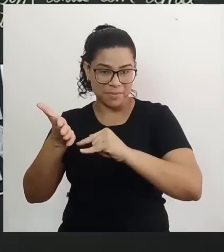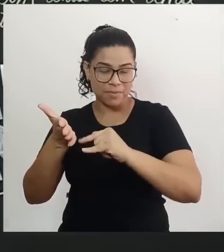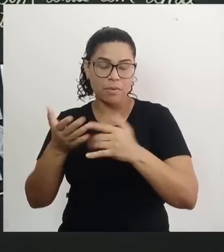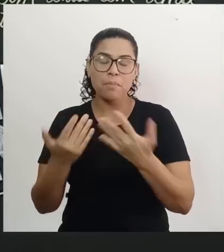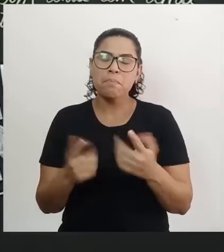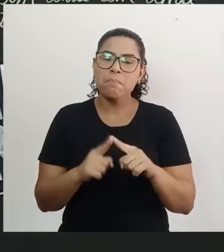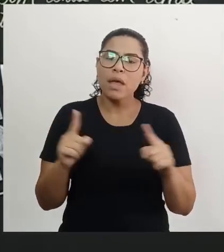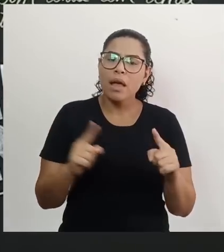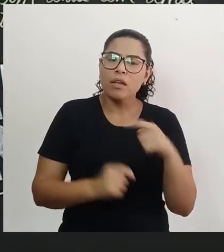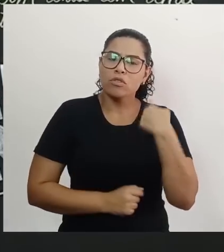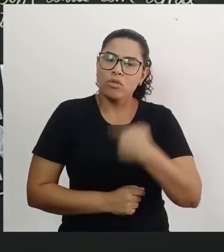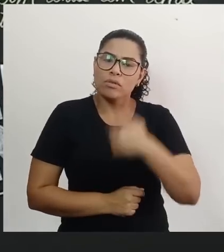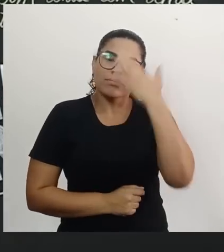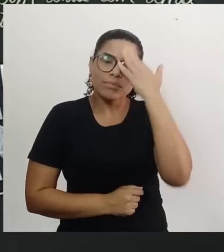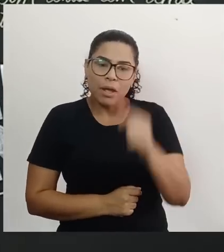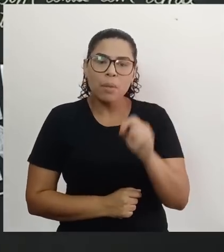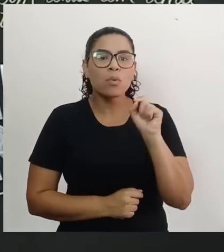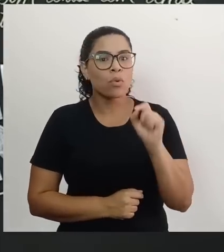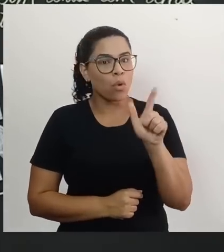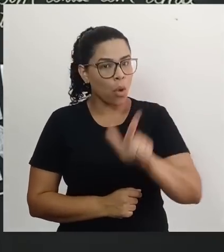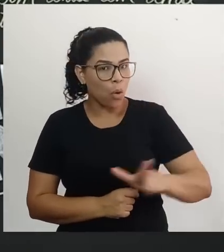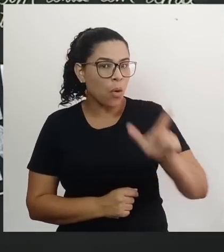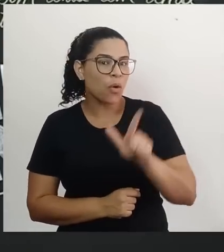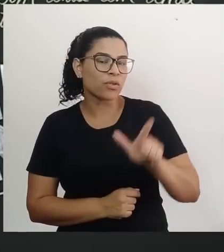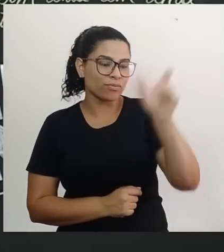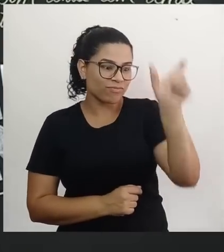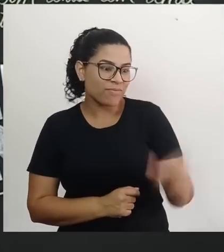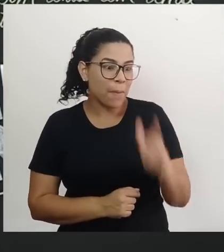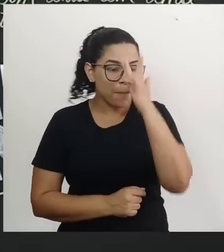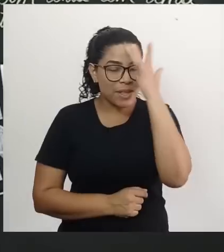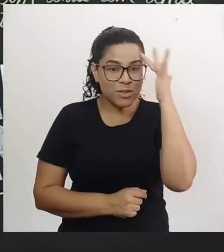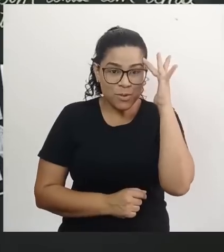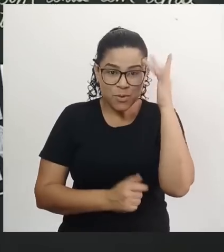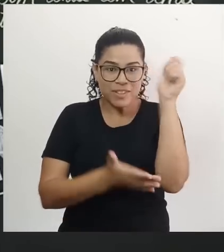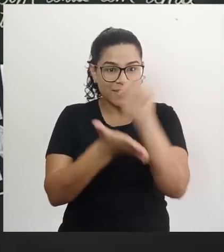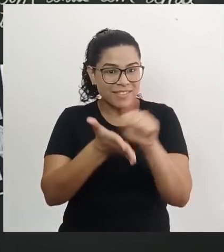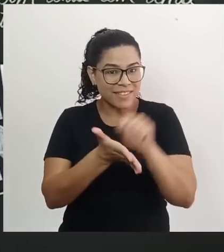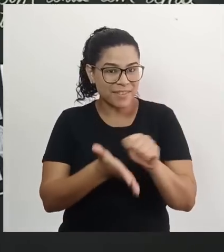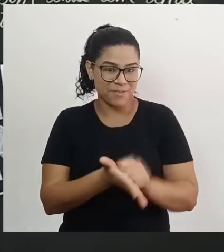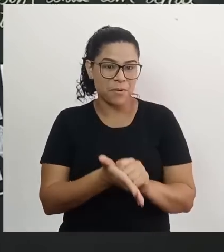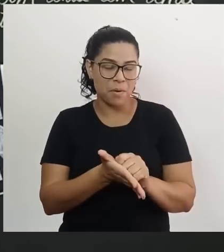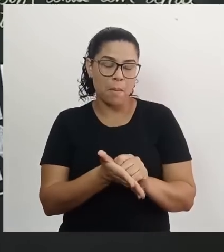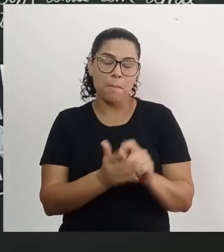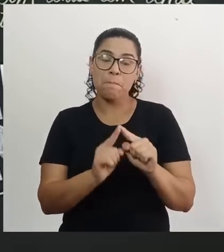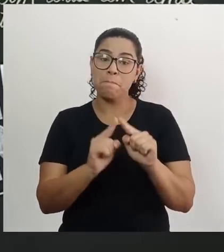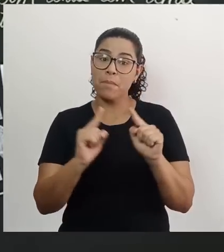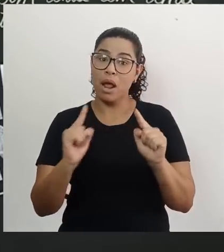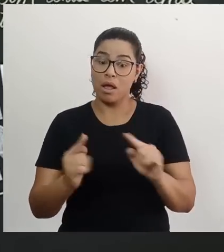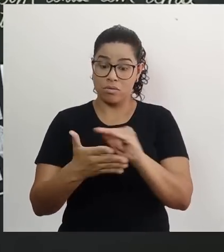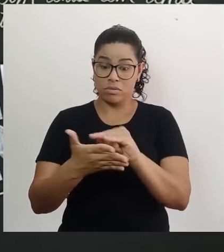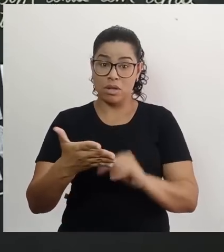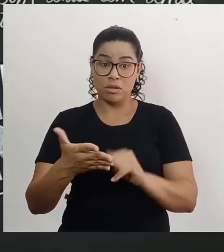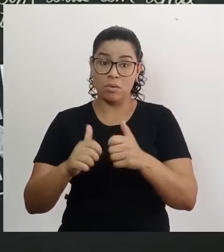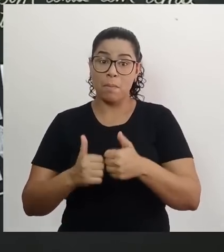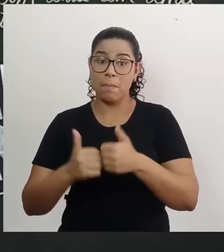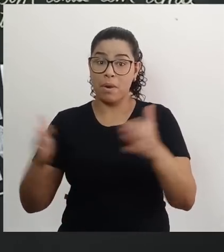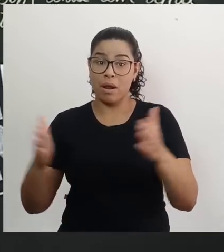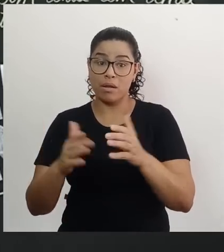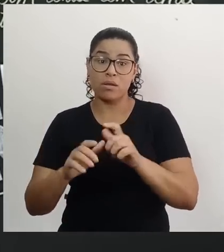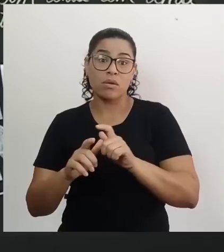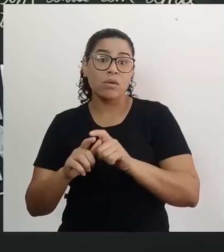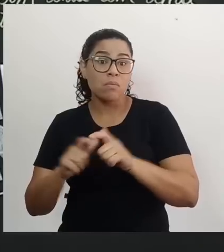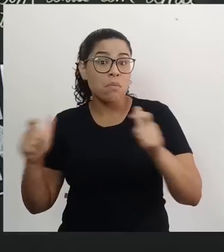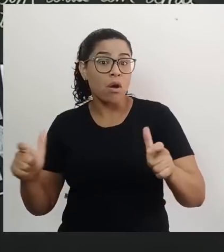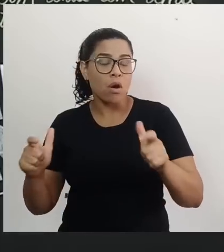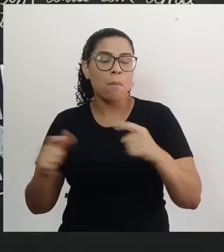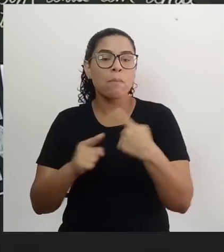Por mais que a gente saiba que esse texto, obviamente, foi escrito por alguém, por um sujeito, por um ser humano, esse texto ele ganha uma propriedade mais